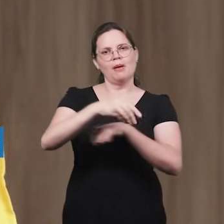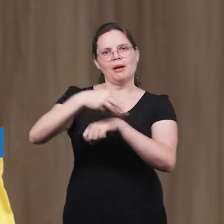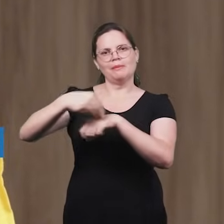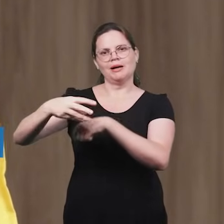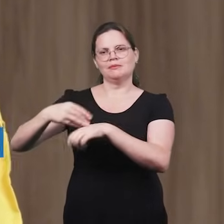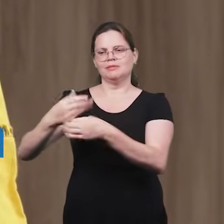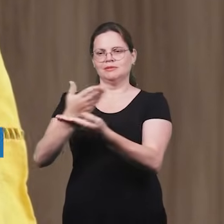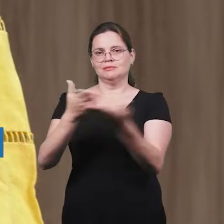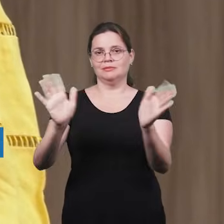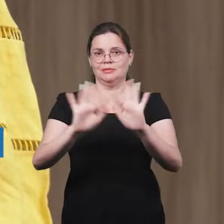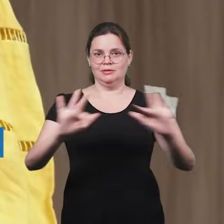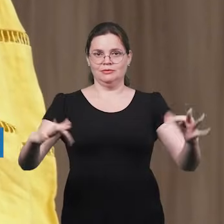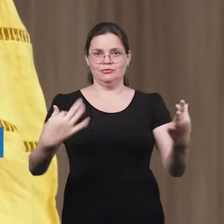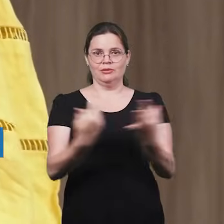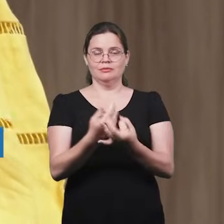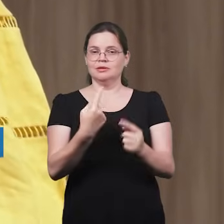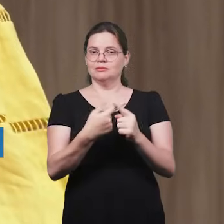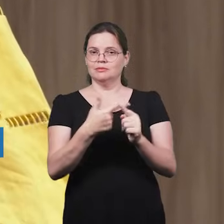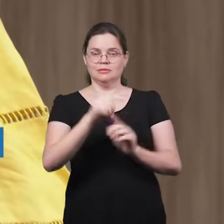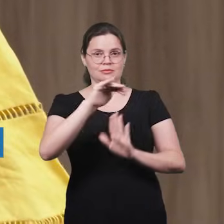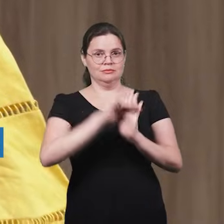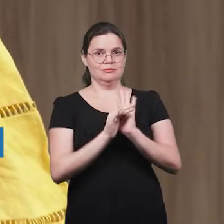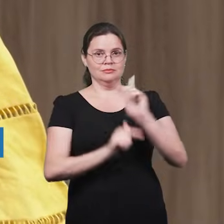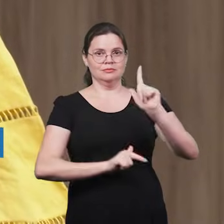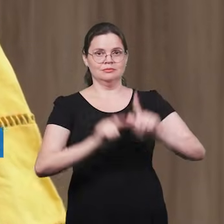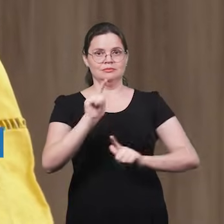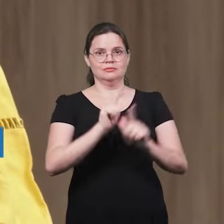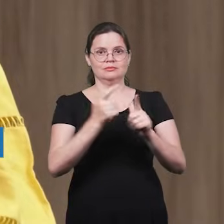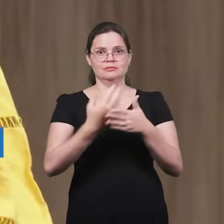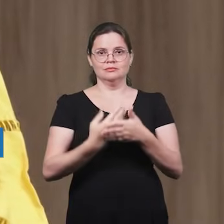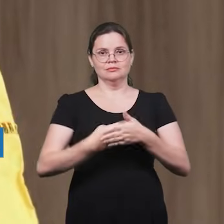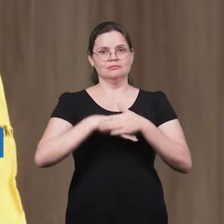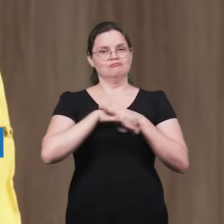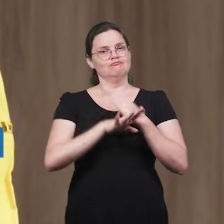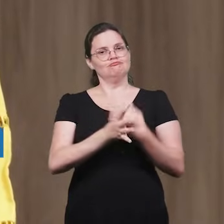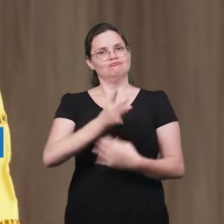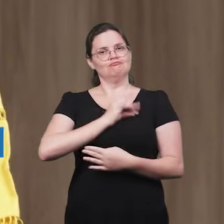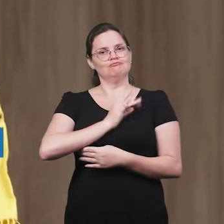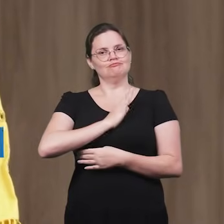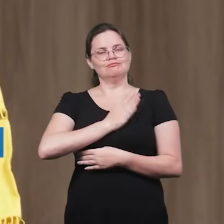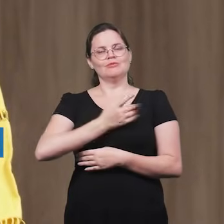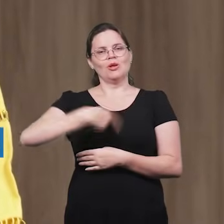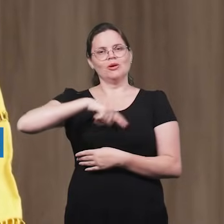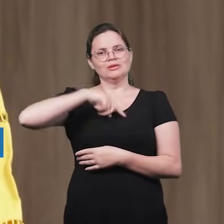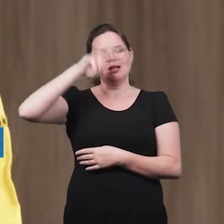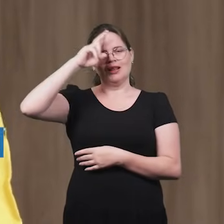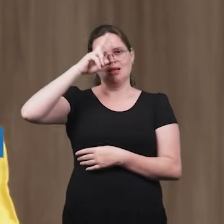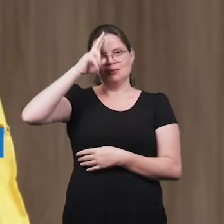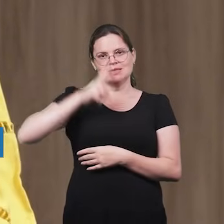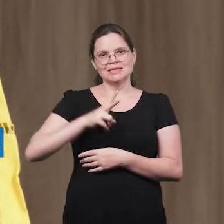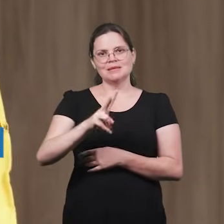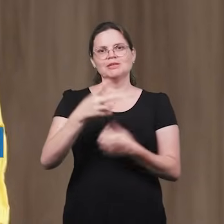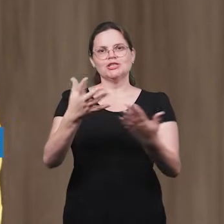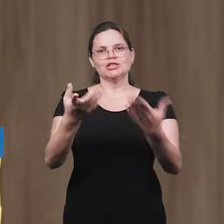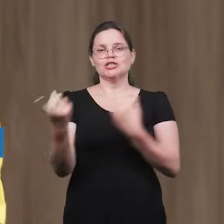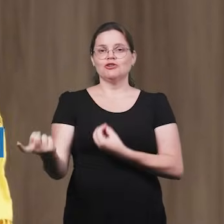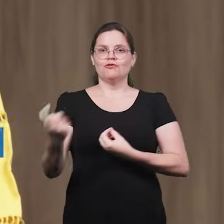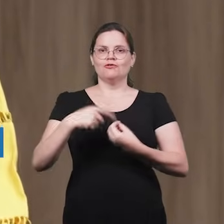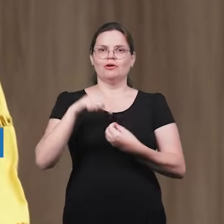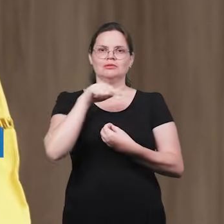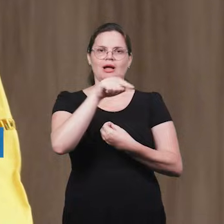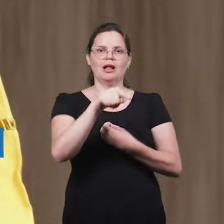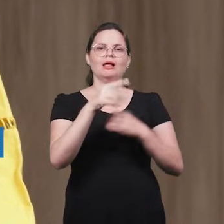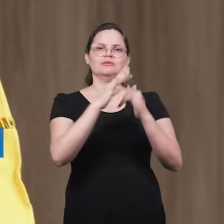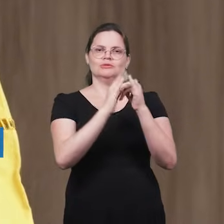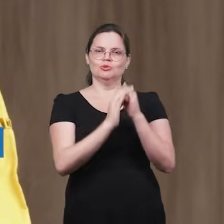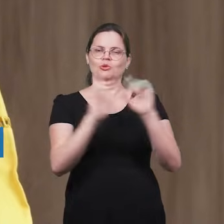porque são programas que estão guardados no nosso coração e que sempre que a gente quiser, a gente volta lá e nos orienta. E o